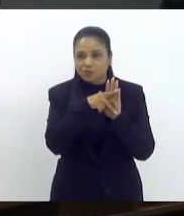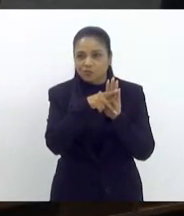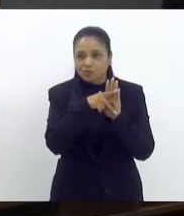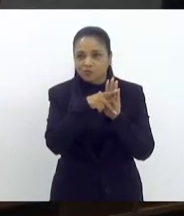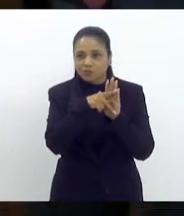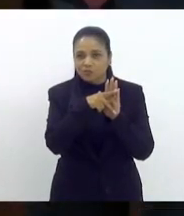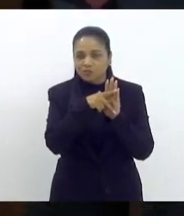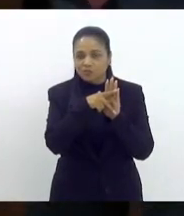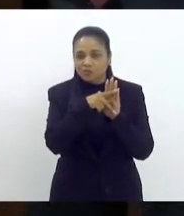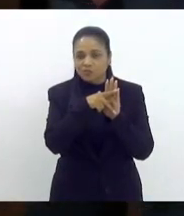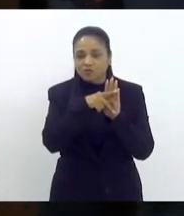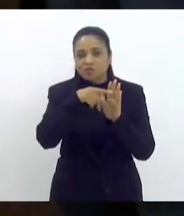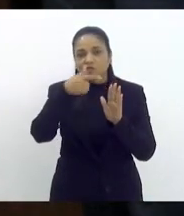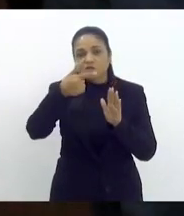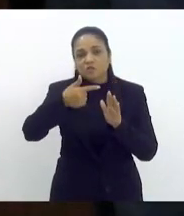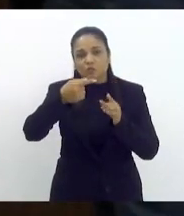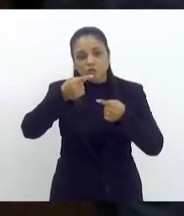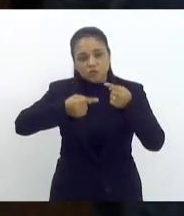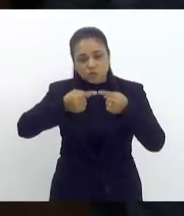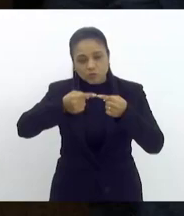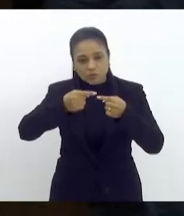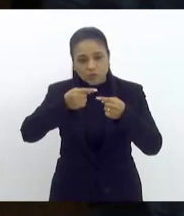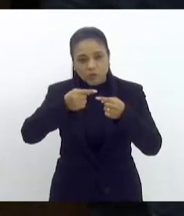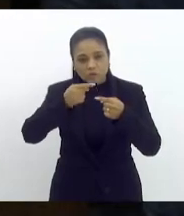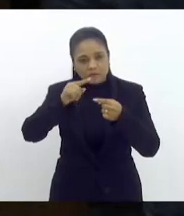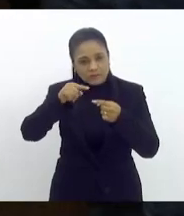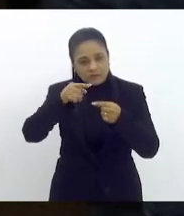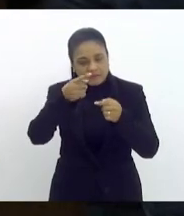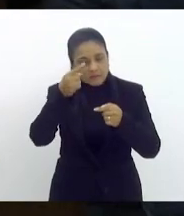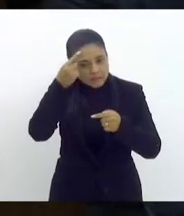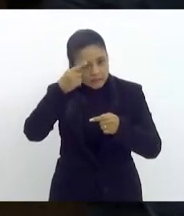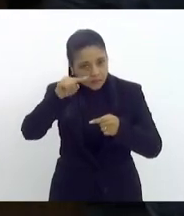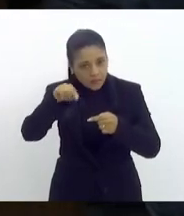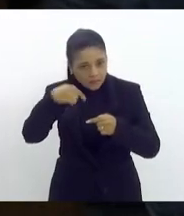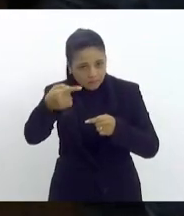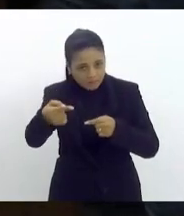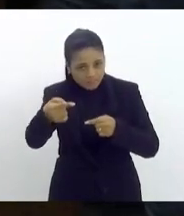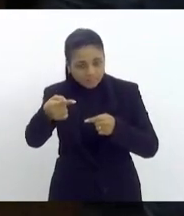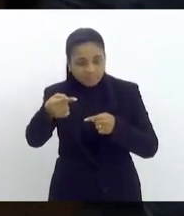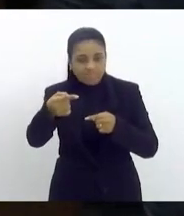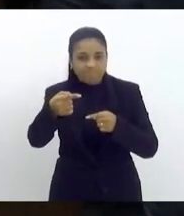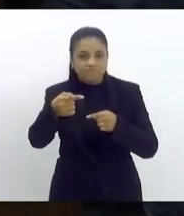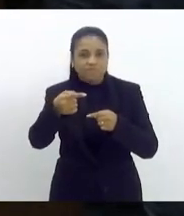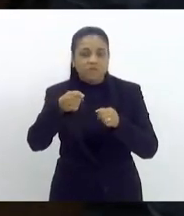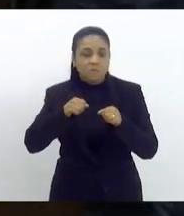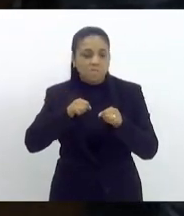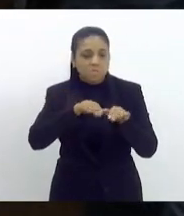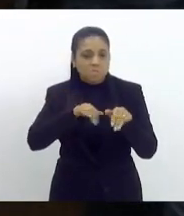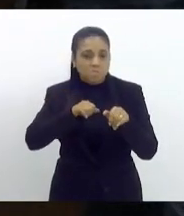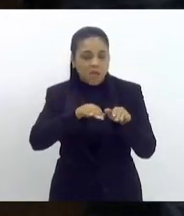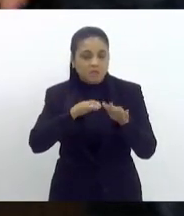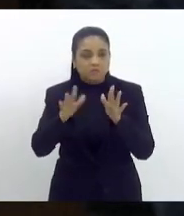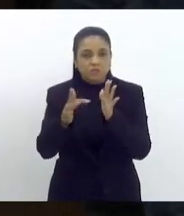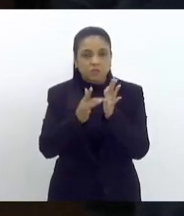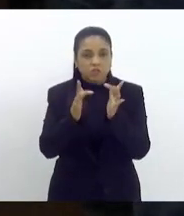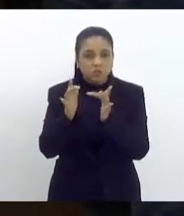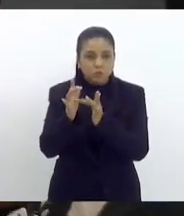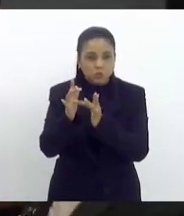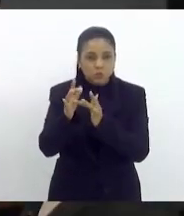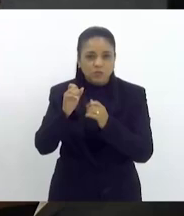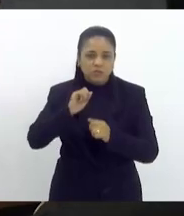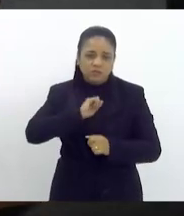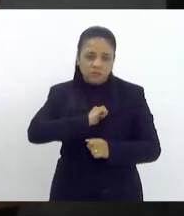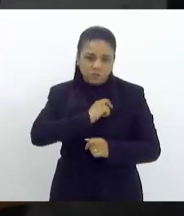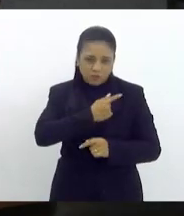em segunda discussão na semana que vem para que a gente possa vai haver marcha para Jesus em São Gonçalo em vários lugares pode